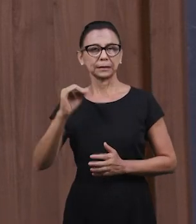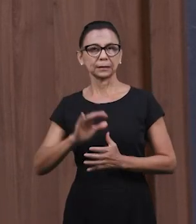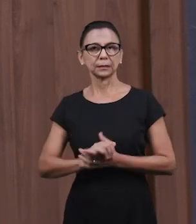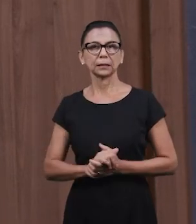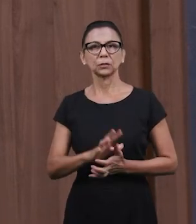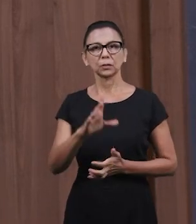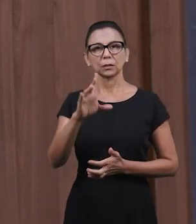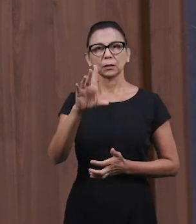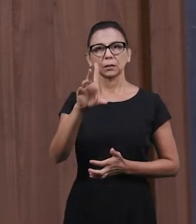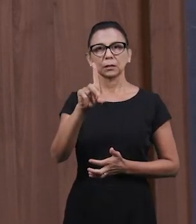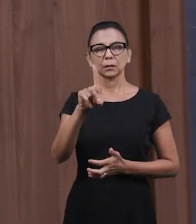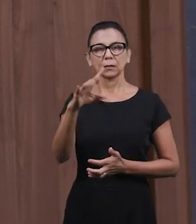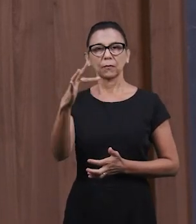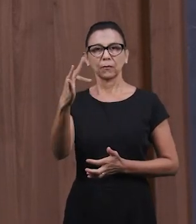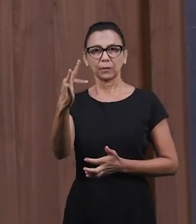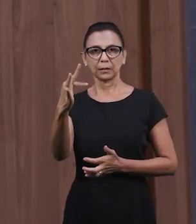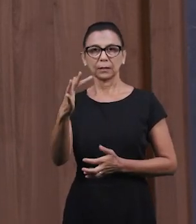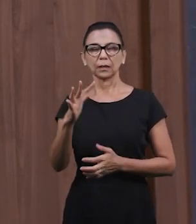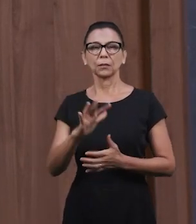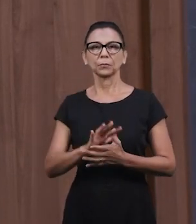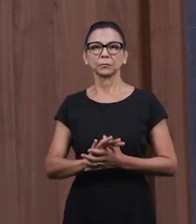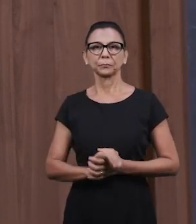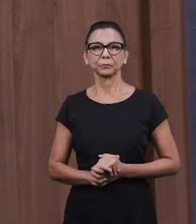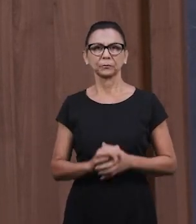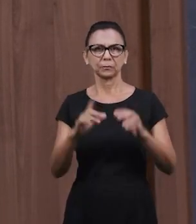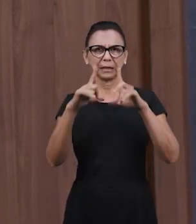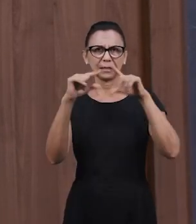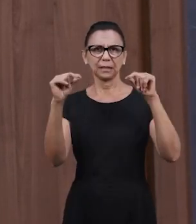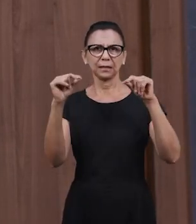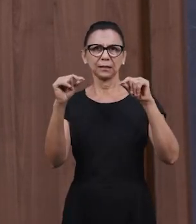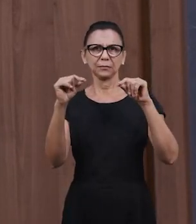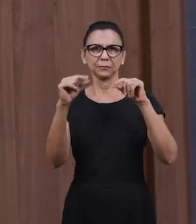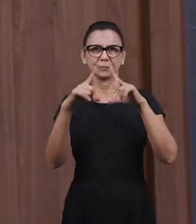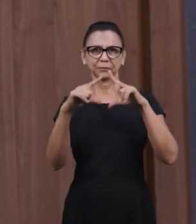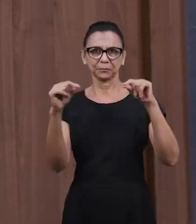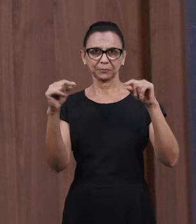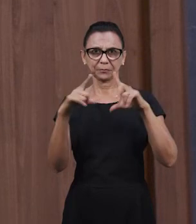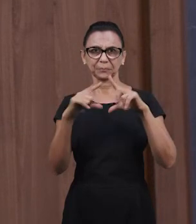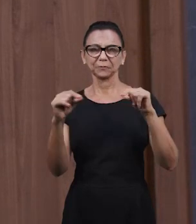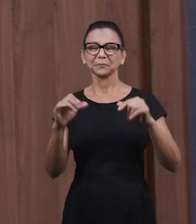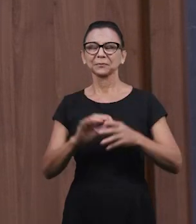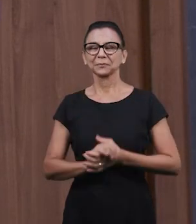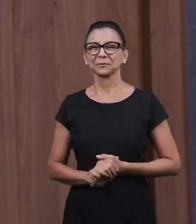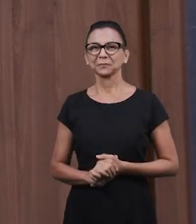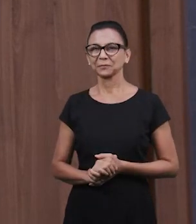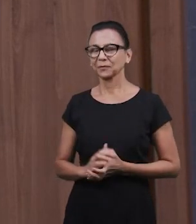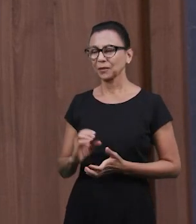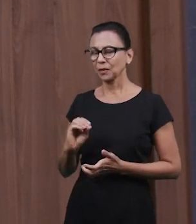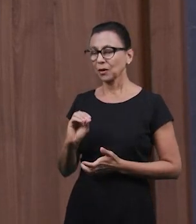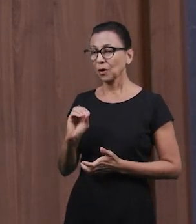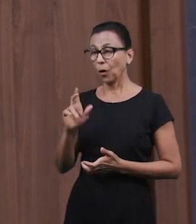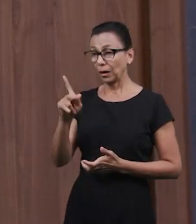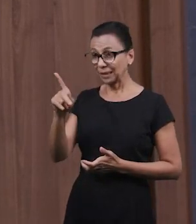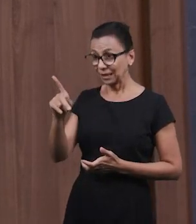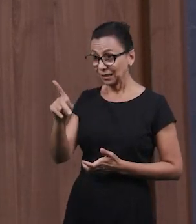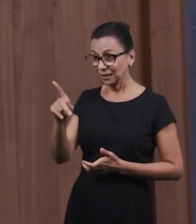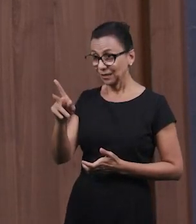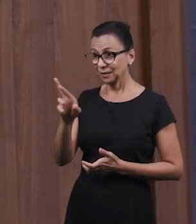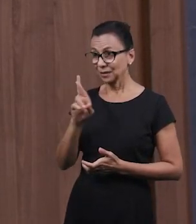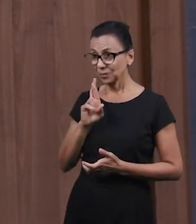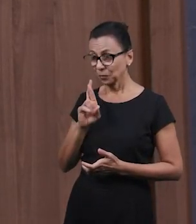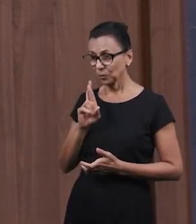igreja em Brasília, no Distrito Federal. Arthur, você vai dar a resposta das duas partes da pergunta 4, ok? E nós